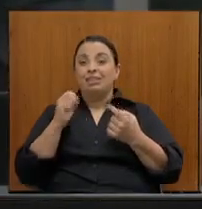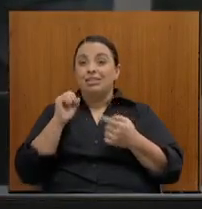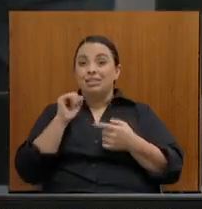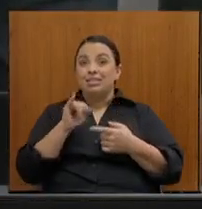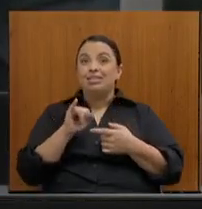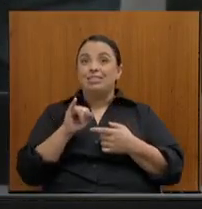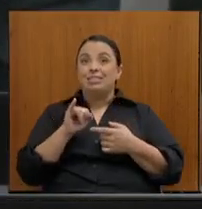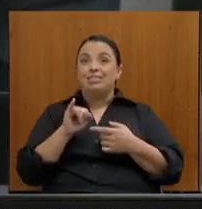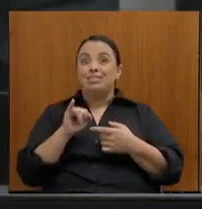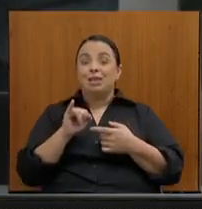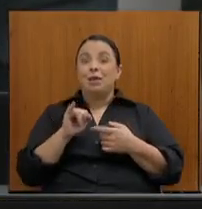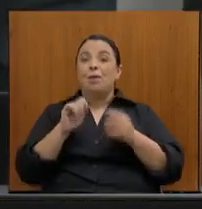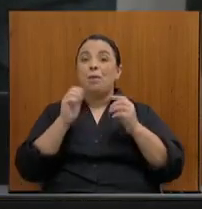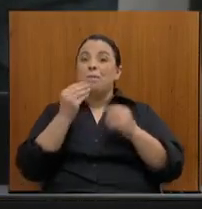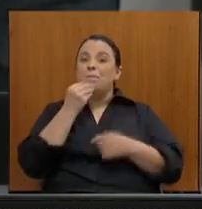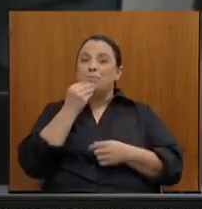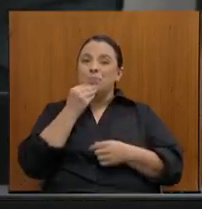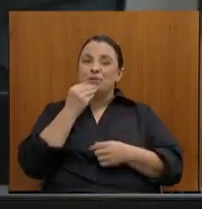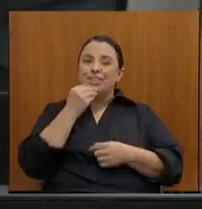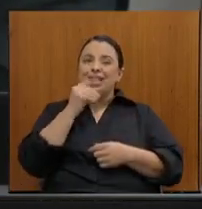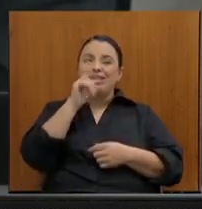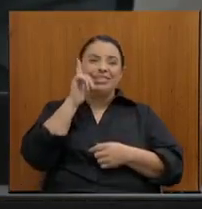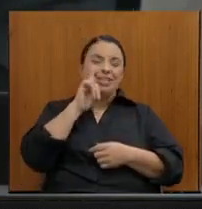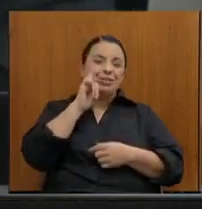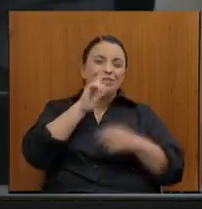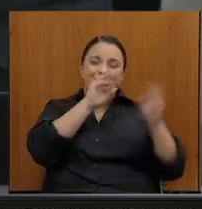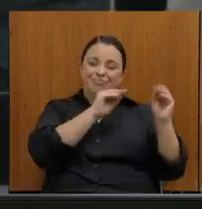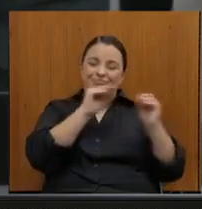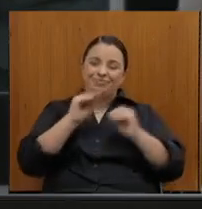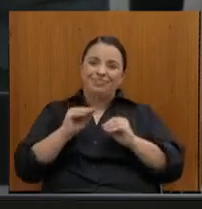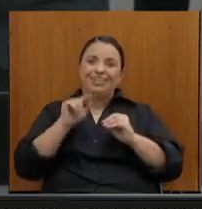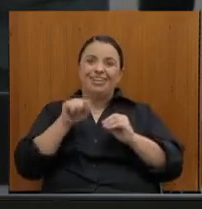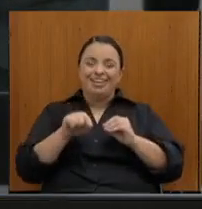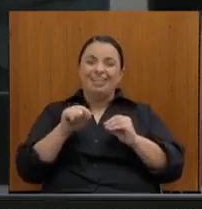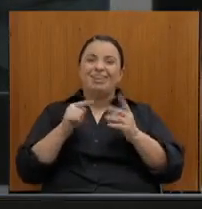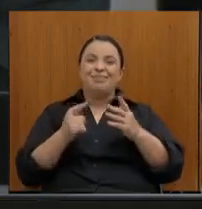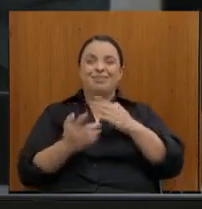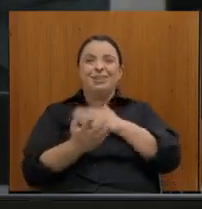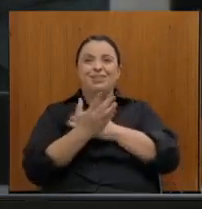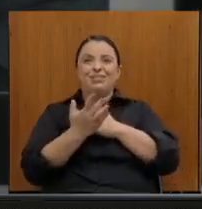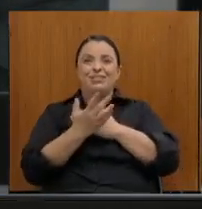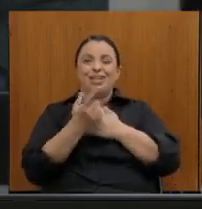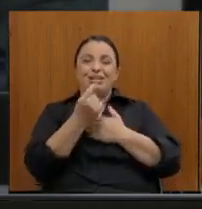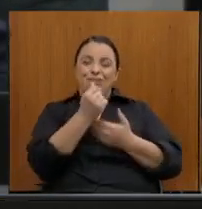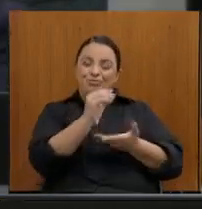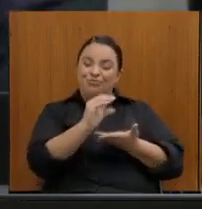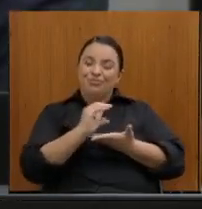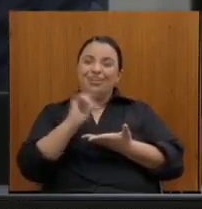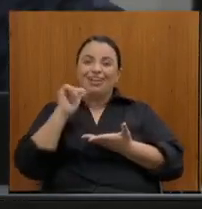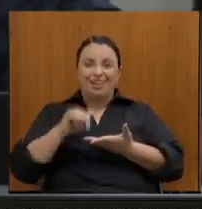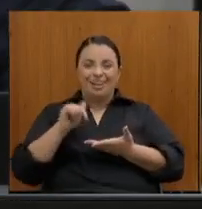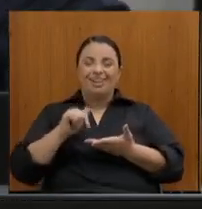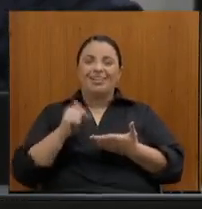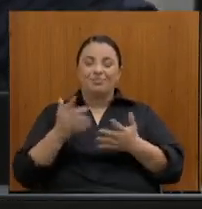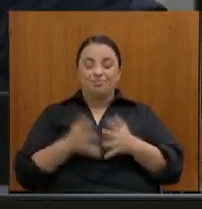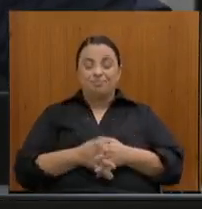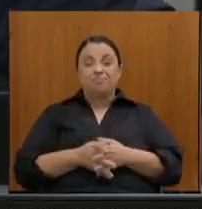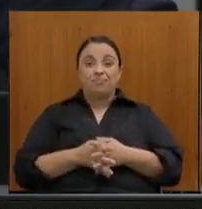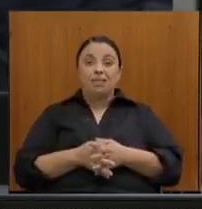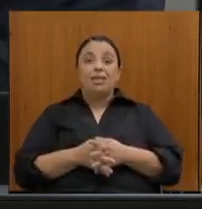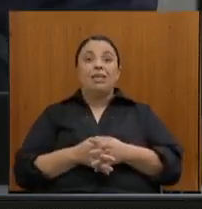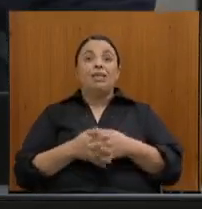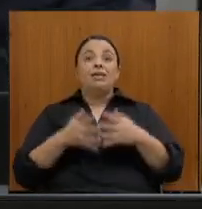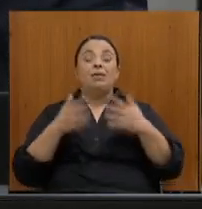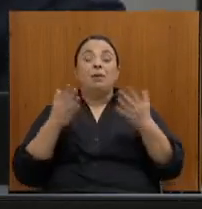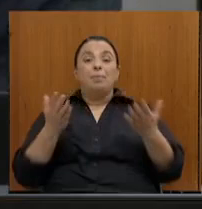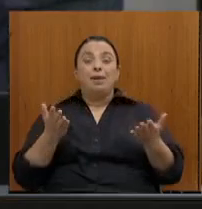dos Estados Unidos aqui tá Minas Gerais é Doutor José da Costa porque se posso investir aqui e agora nós vamos ouvir é